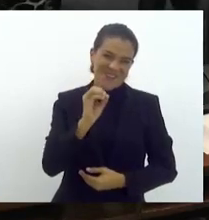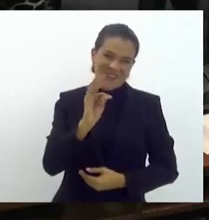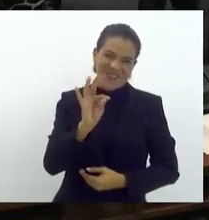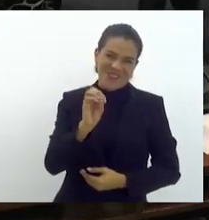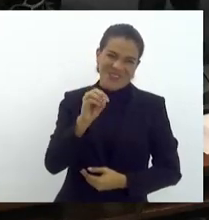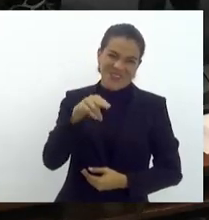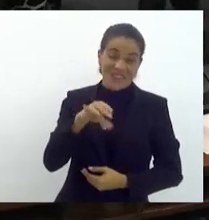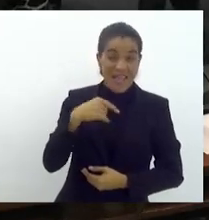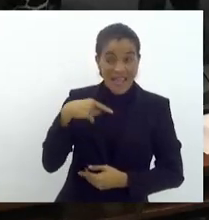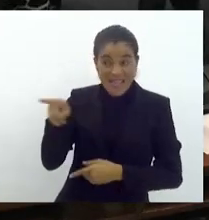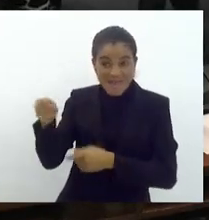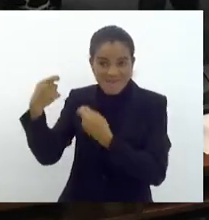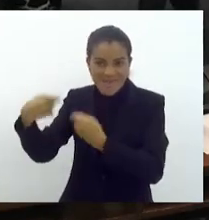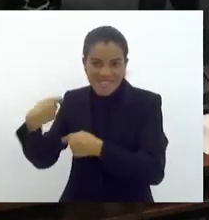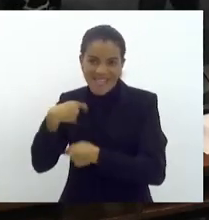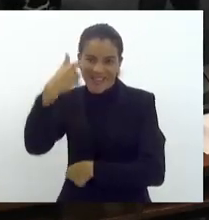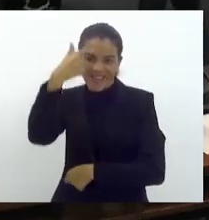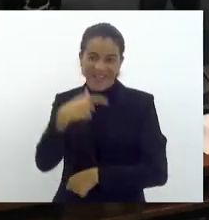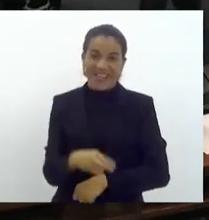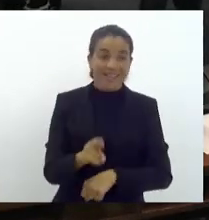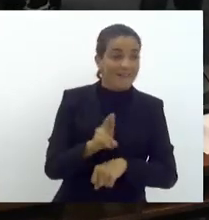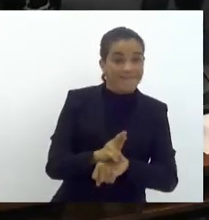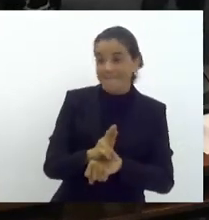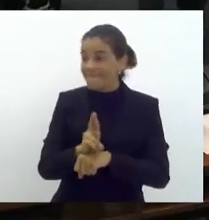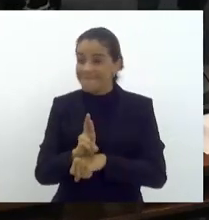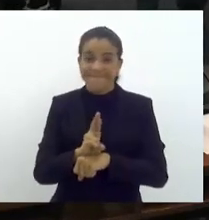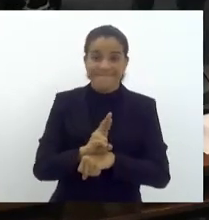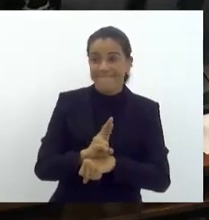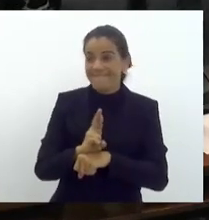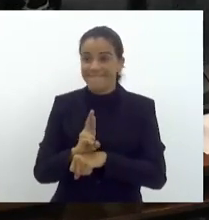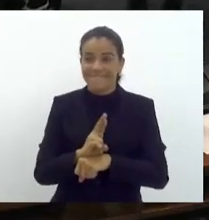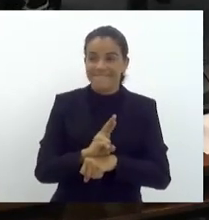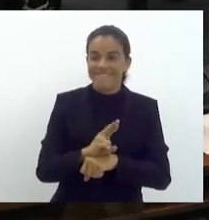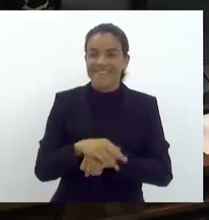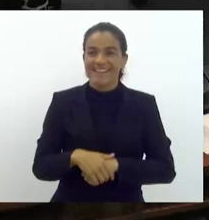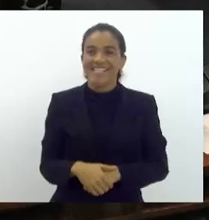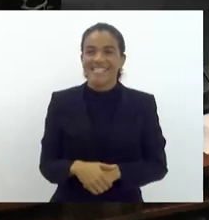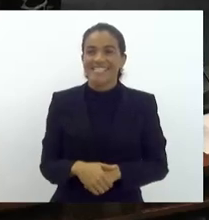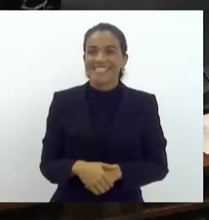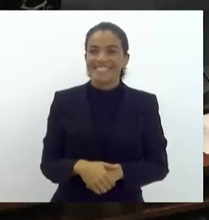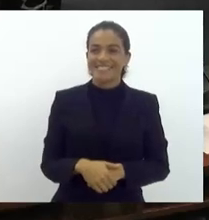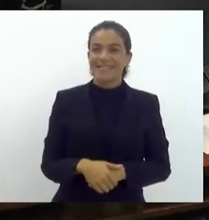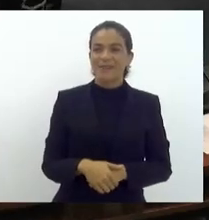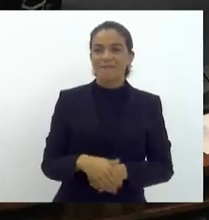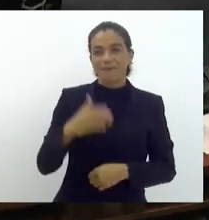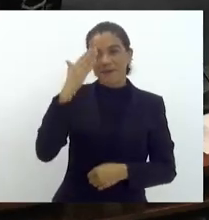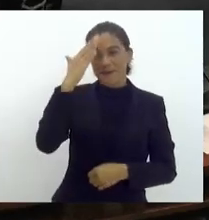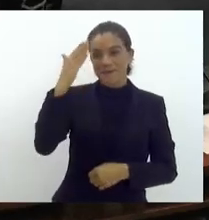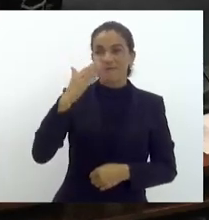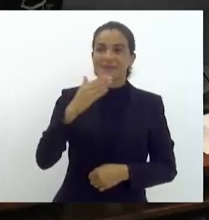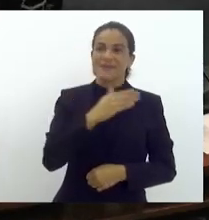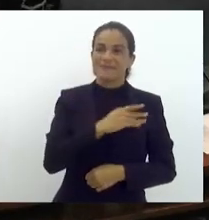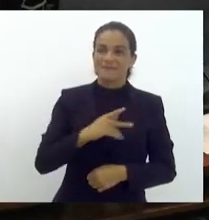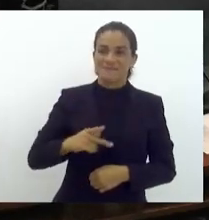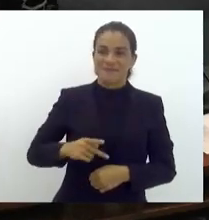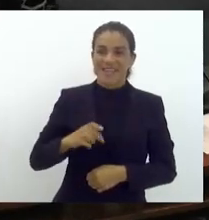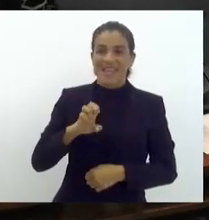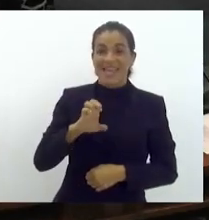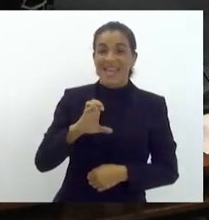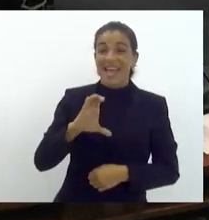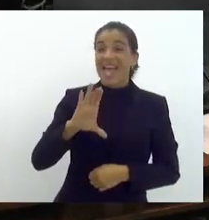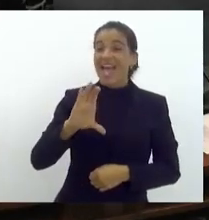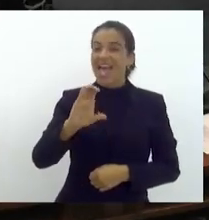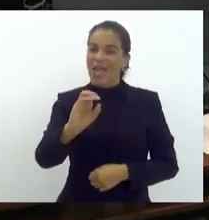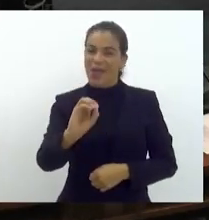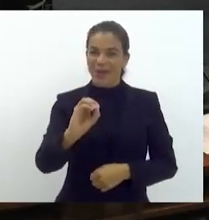pela ordem Presidente Deputado Yuri tava na frente aqui o eco deputado Carlos